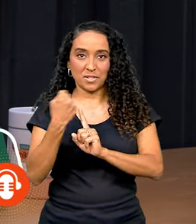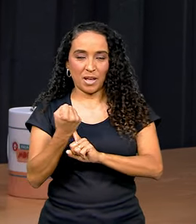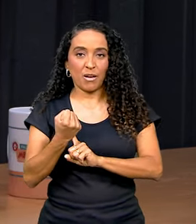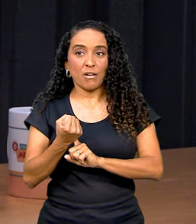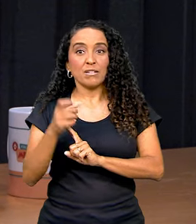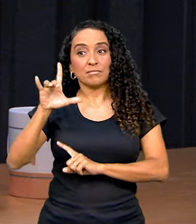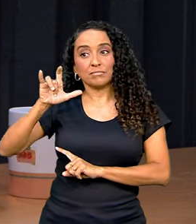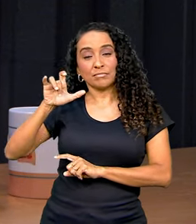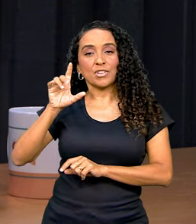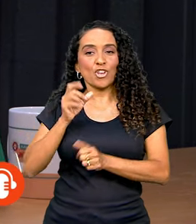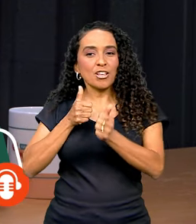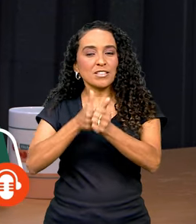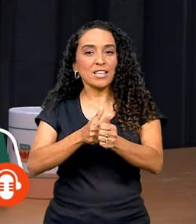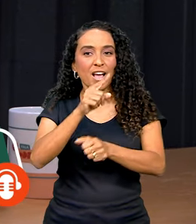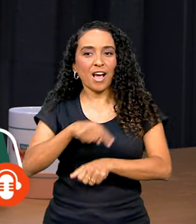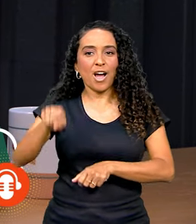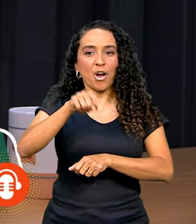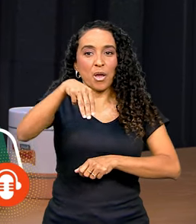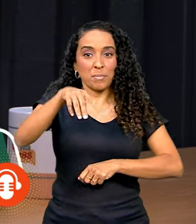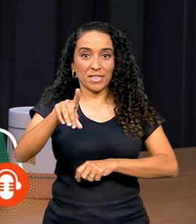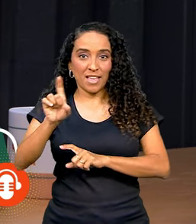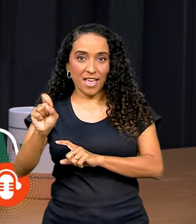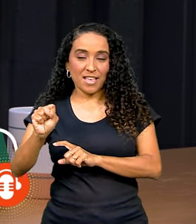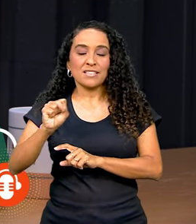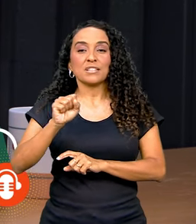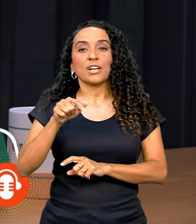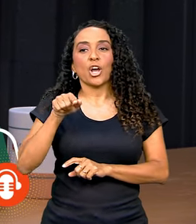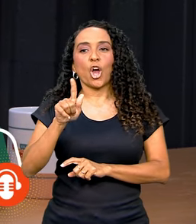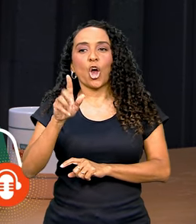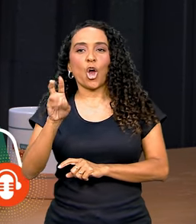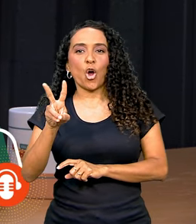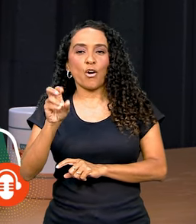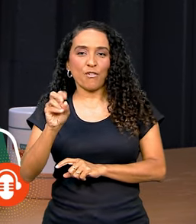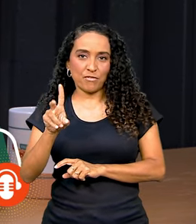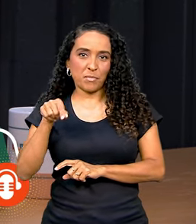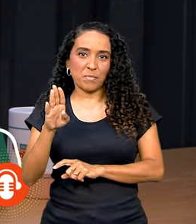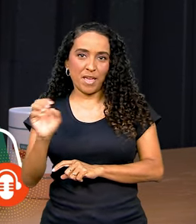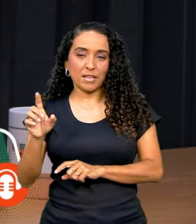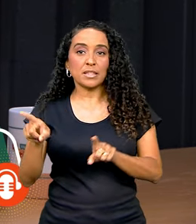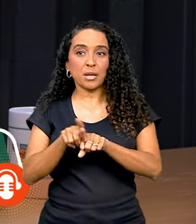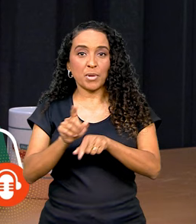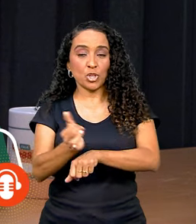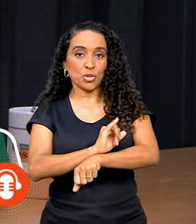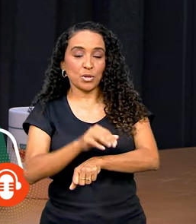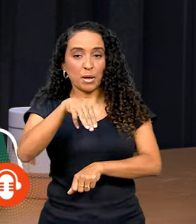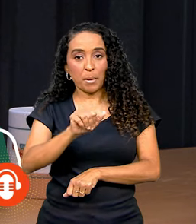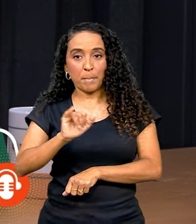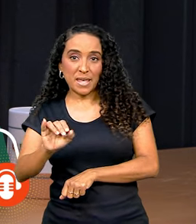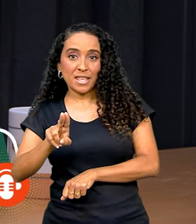Social pelo Instagram basta nos seguir no @ MDS BR tem também o YouTube pelo